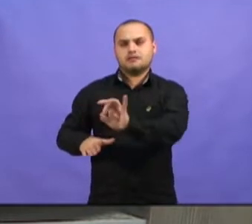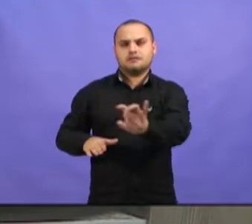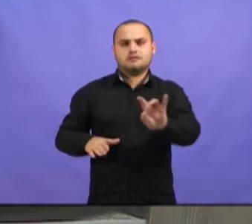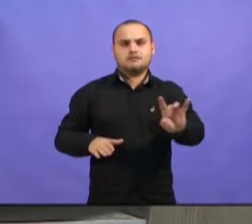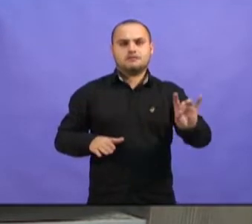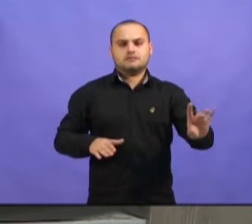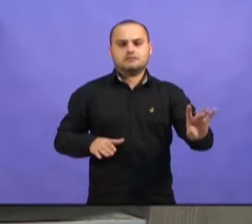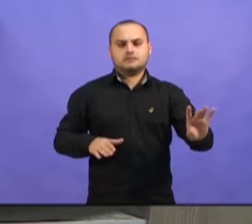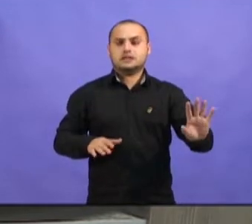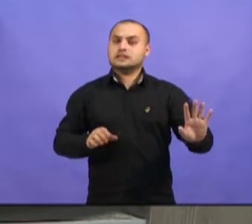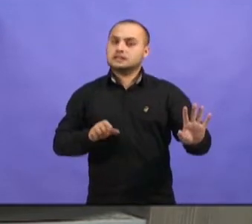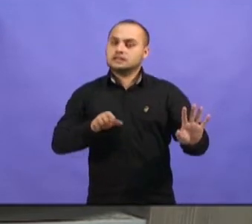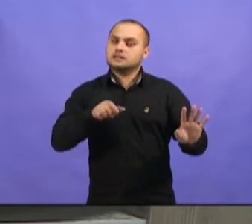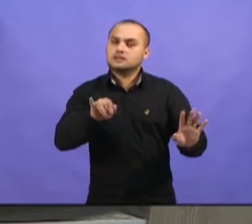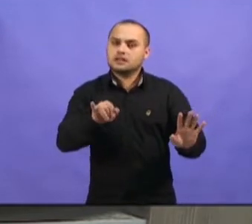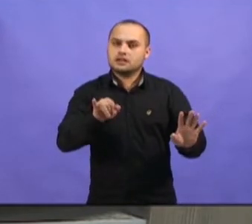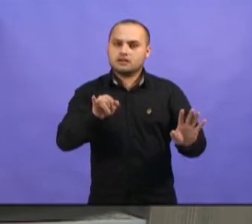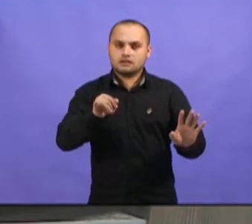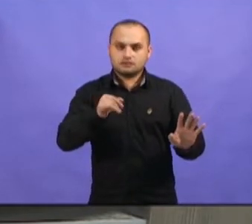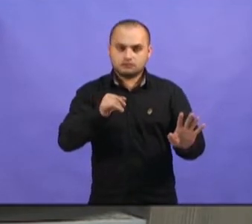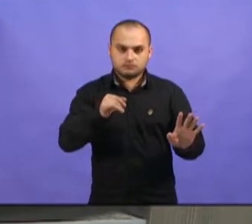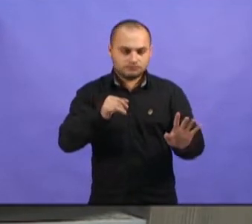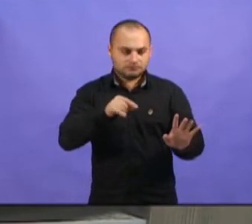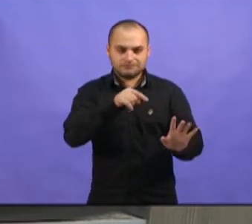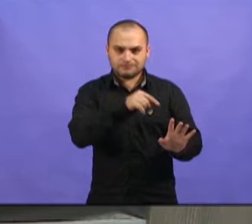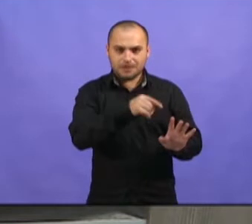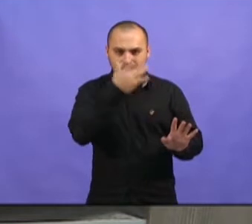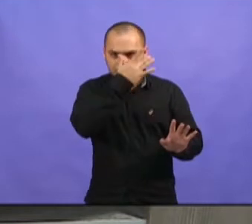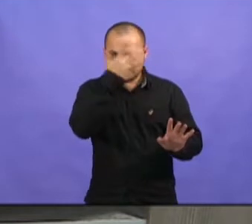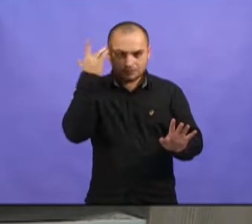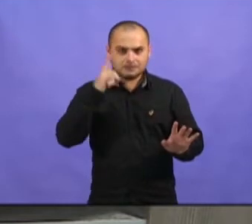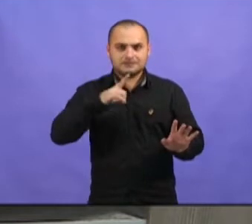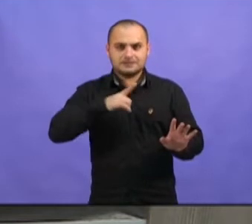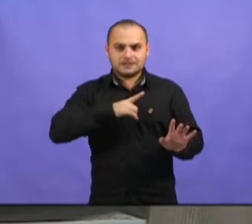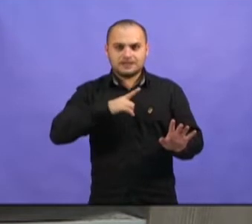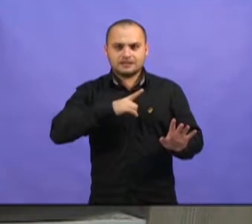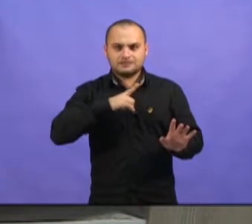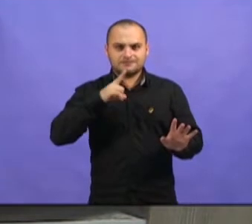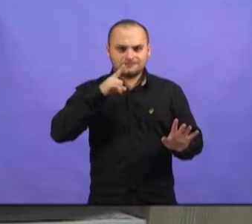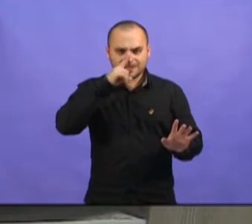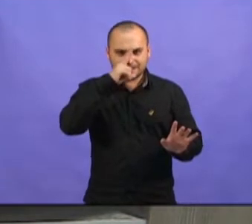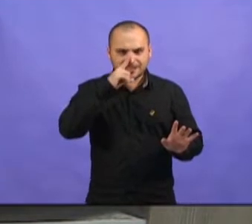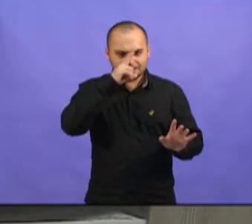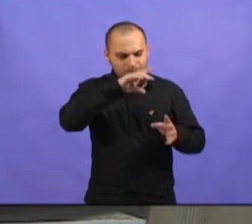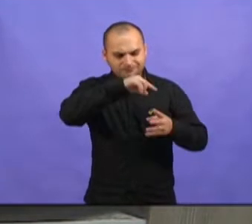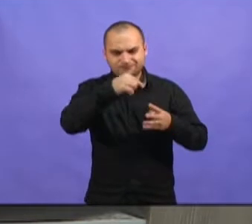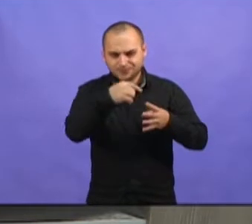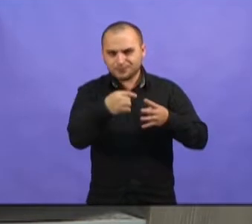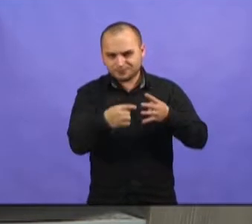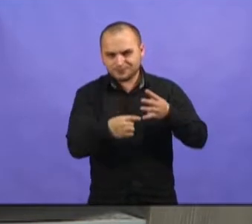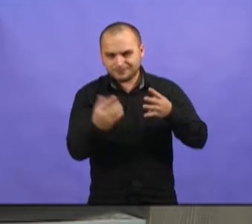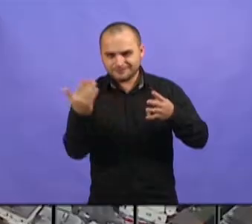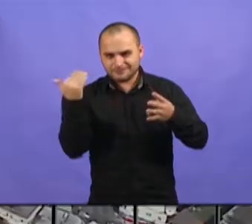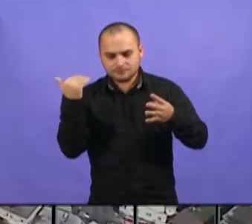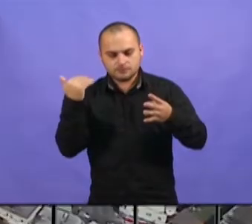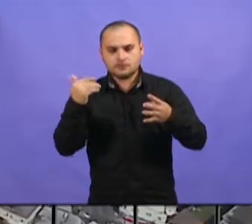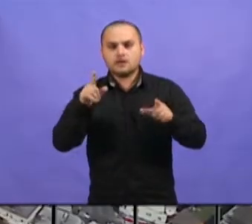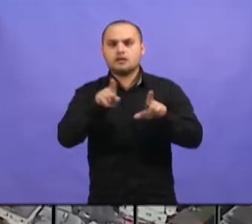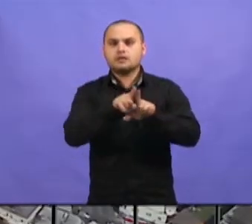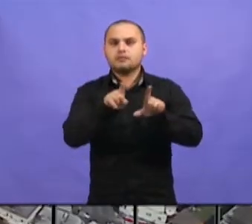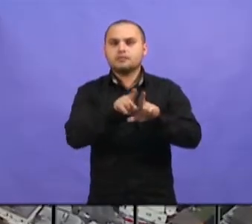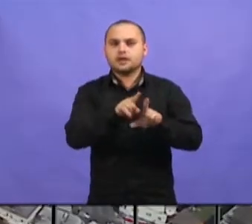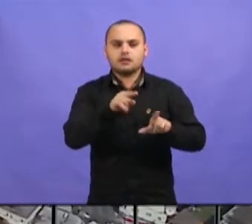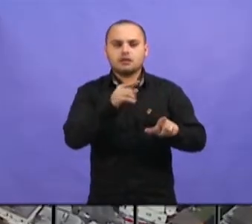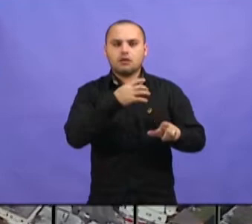o paciente tem realmente aqueles fatores de risco, né, e ele tem a facilidade de desenvolver o